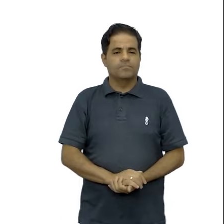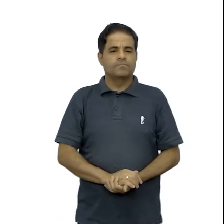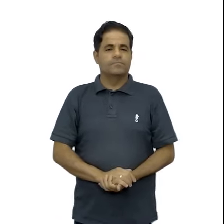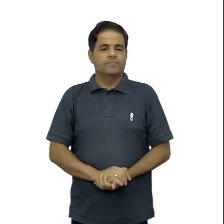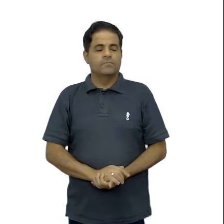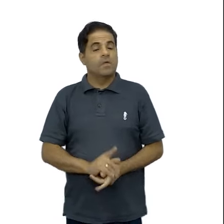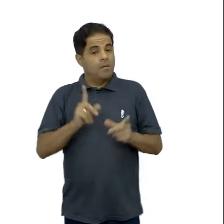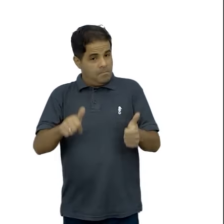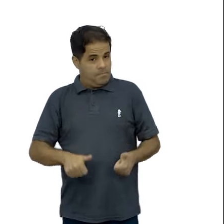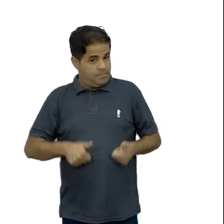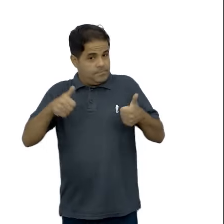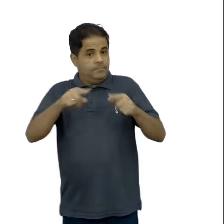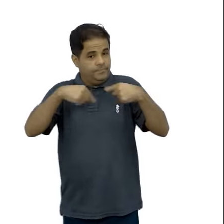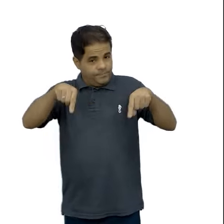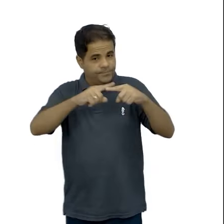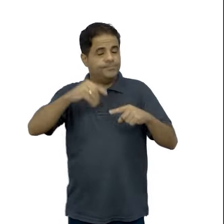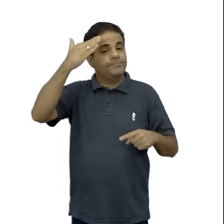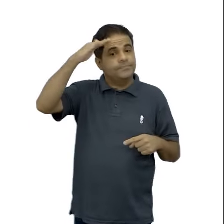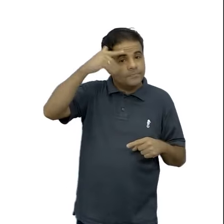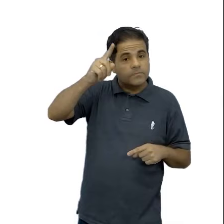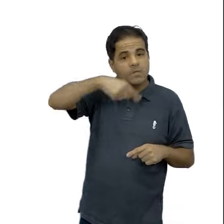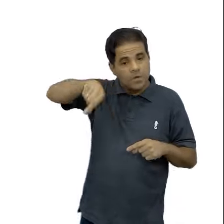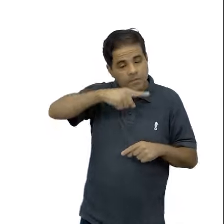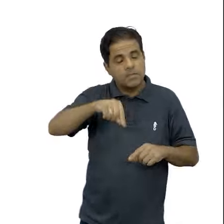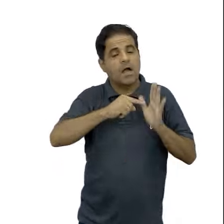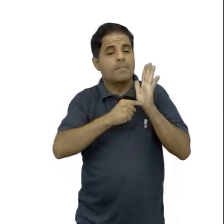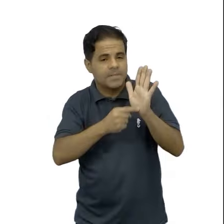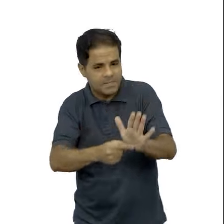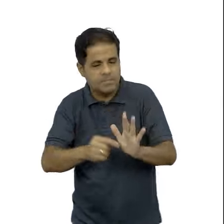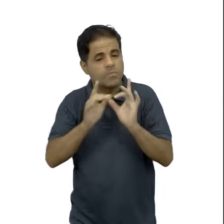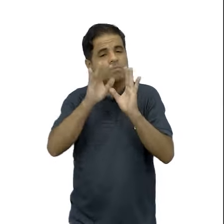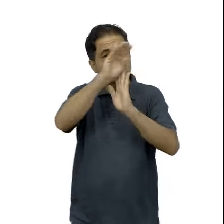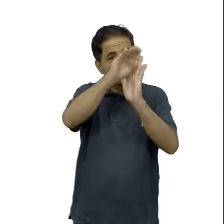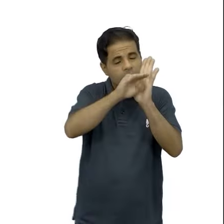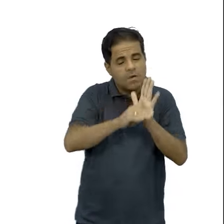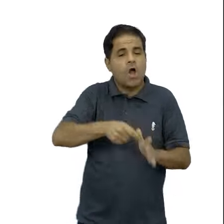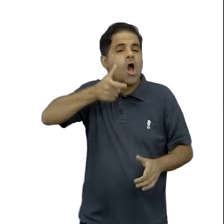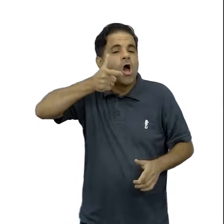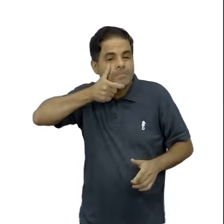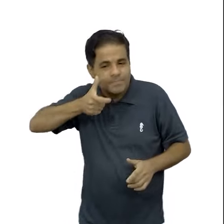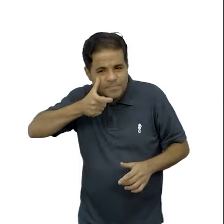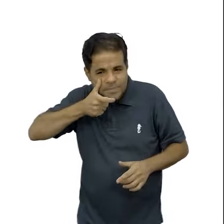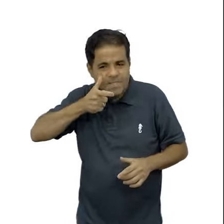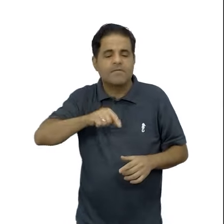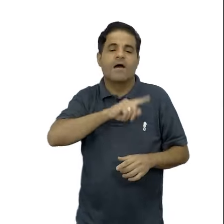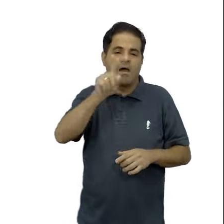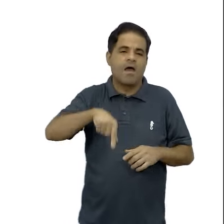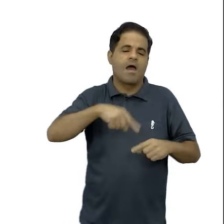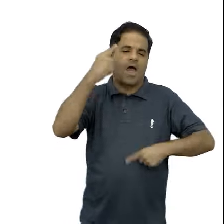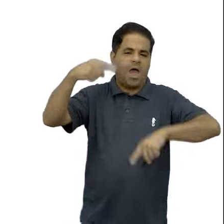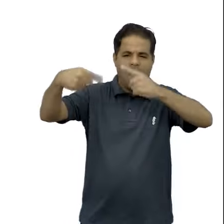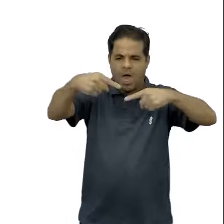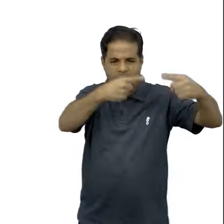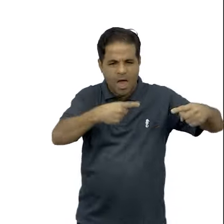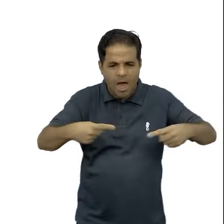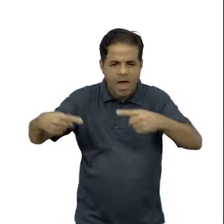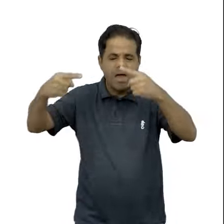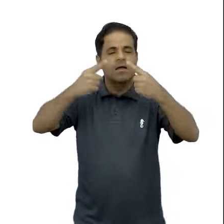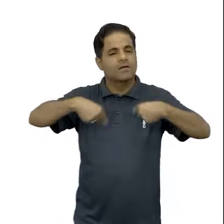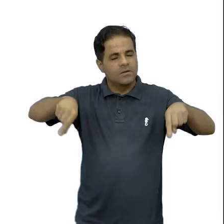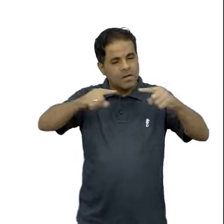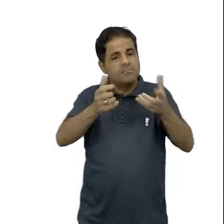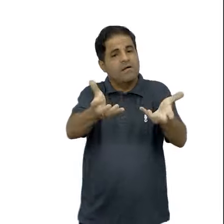Para uma melhor compreensão, apresentamos um esquema que permite observar as discussões que